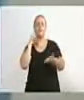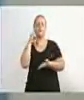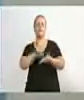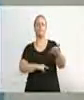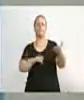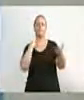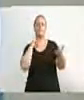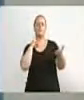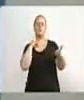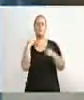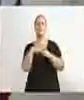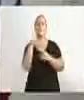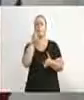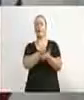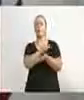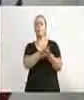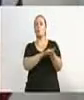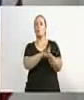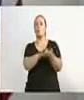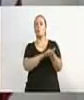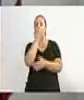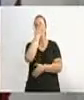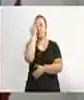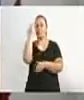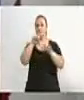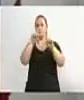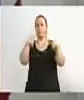suja. Então,